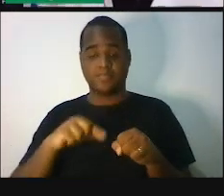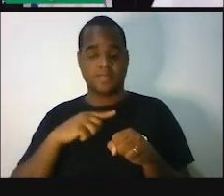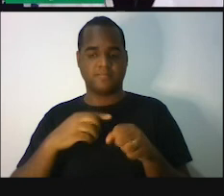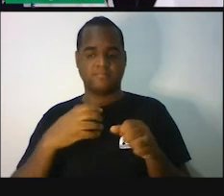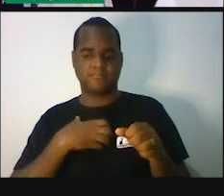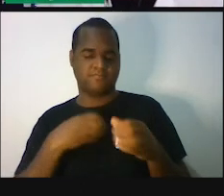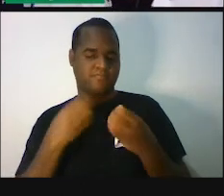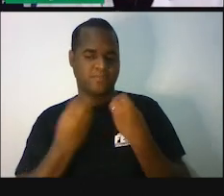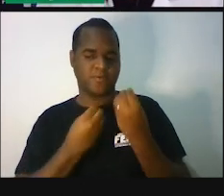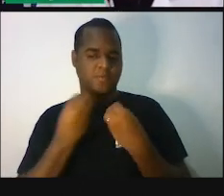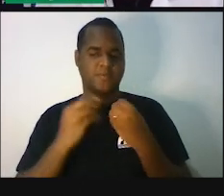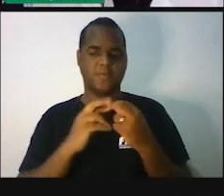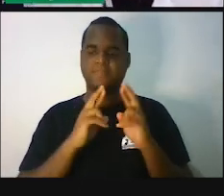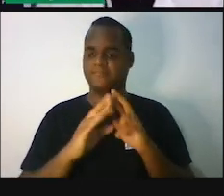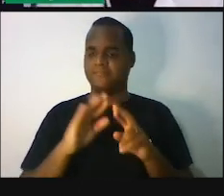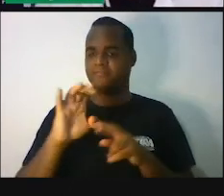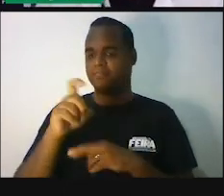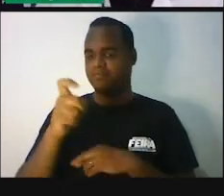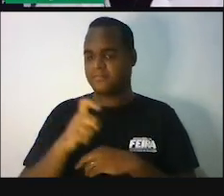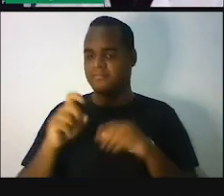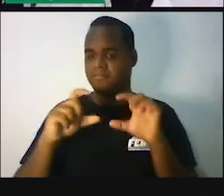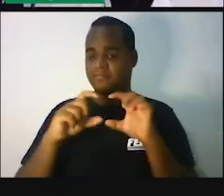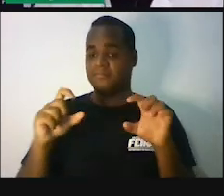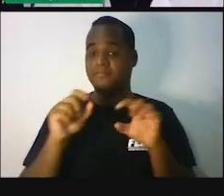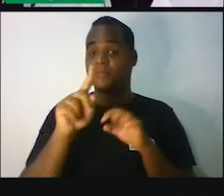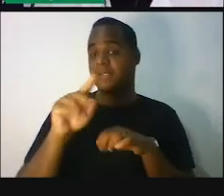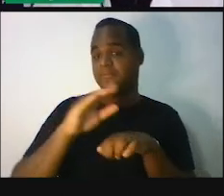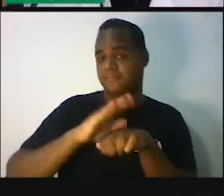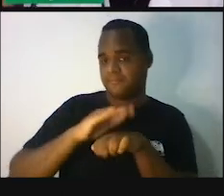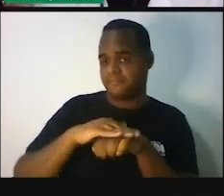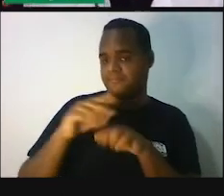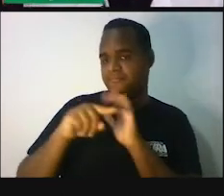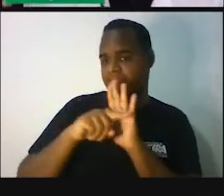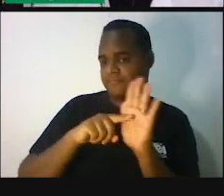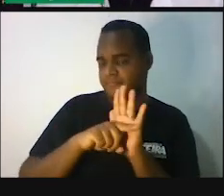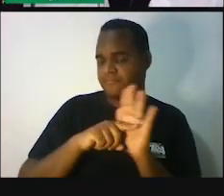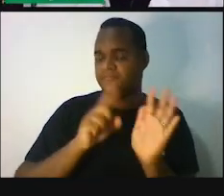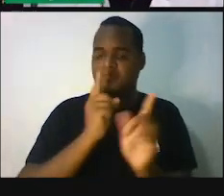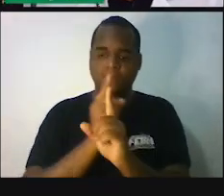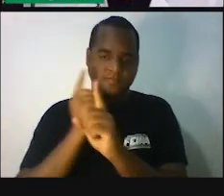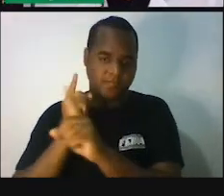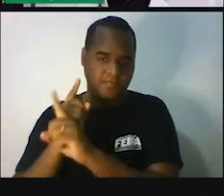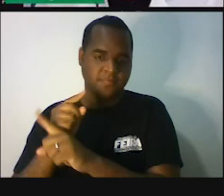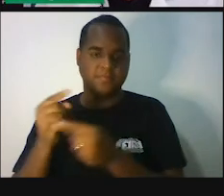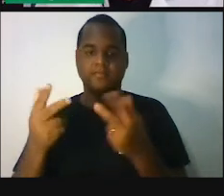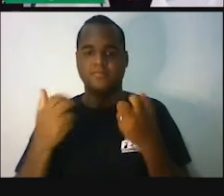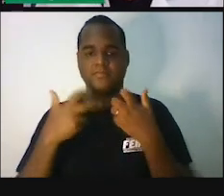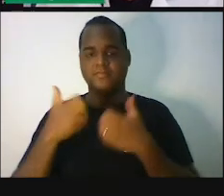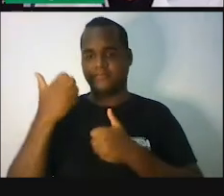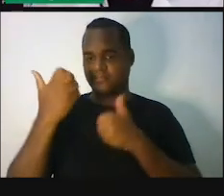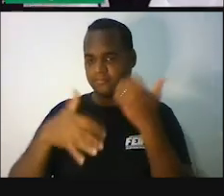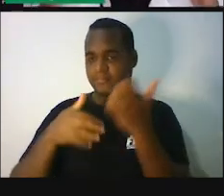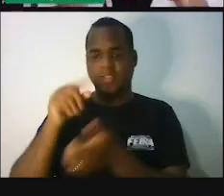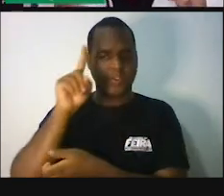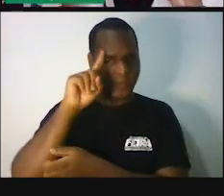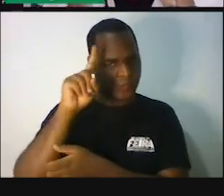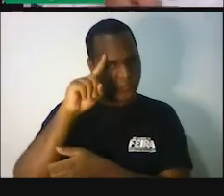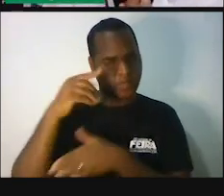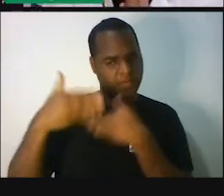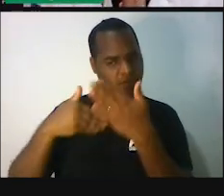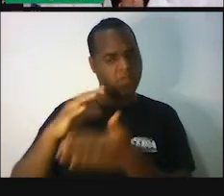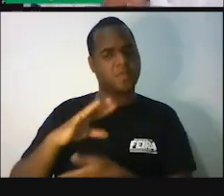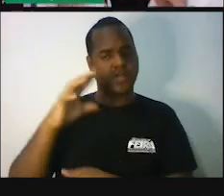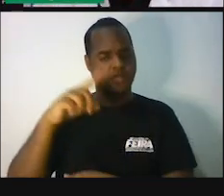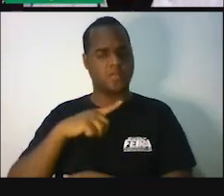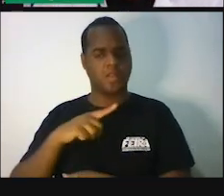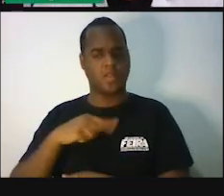escrever uma expressão algébrica. Então, dá uma pesquisadinha, certo? E começa a perceber que várias situações do nosso cotidiano vai exigir